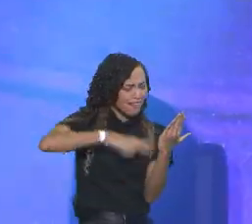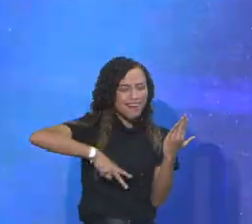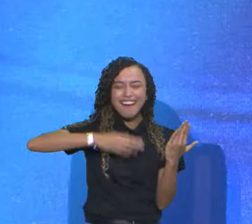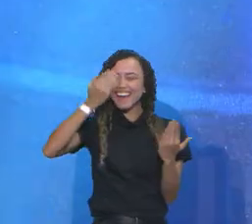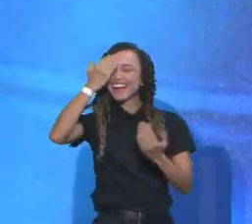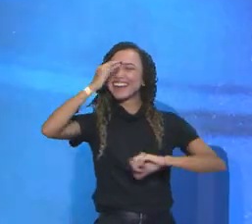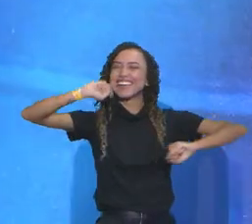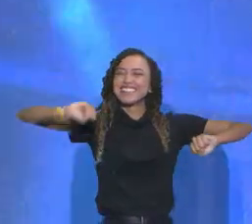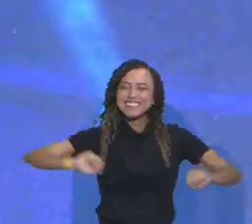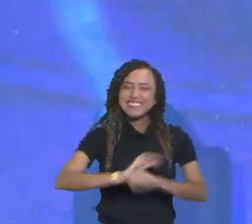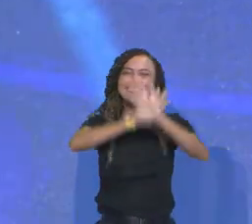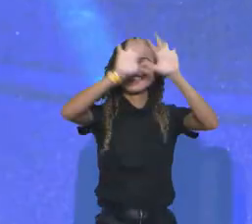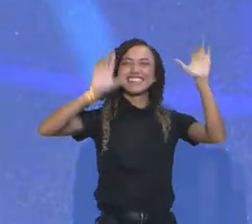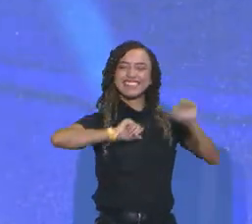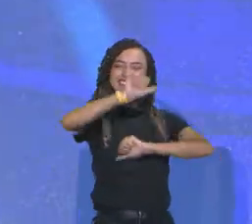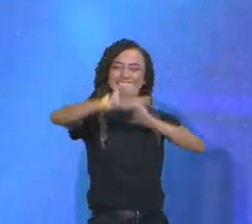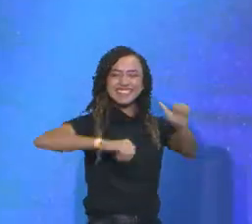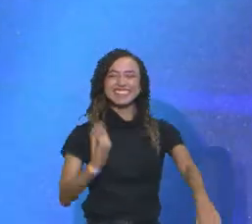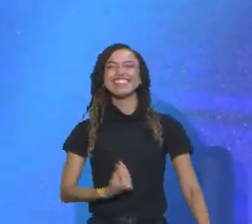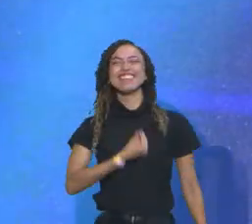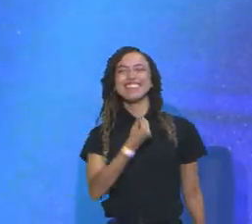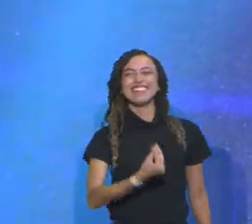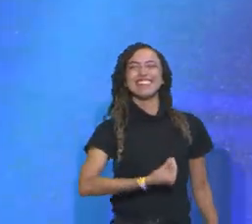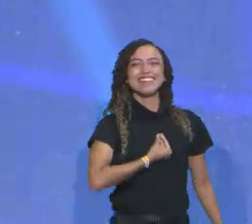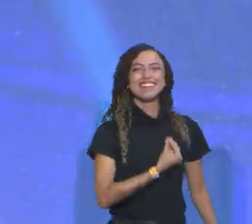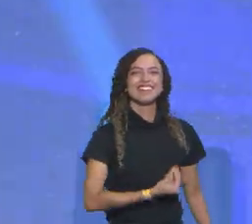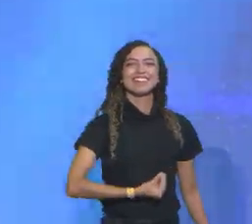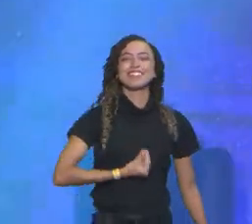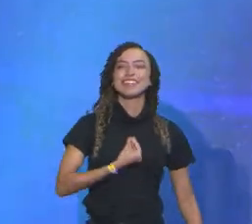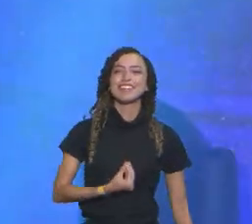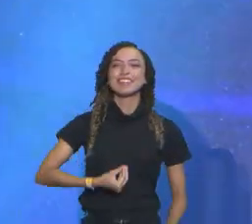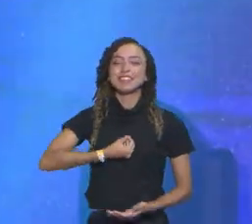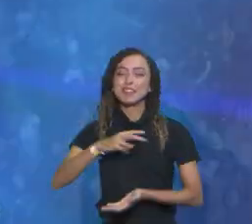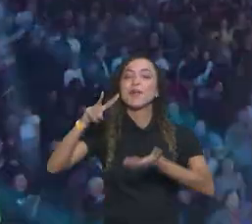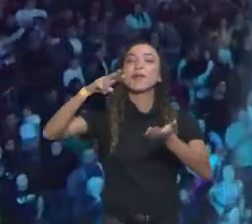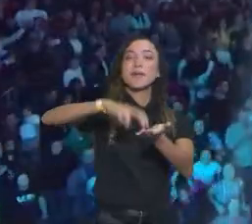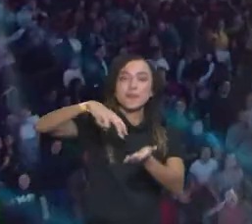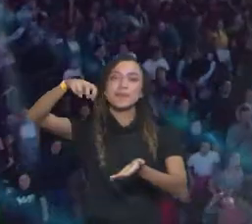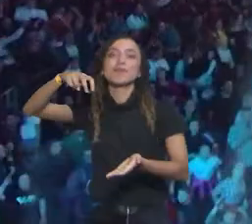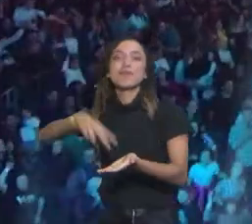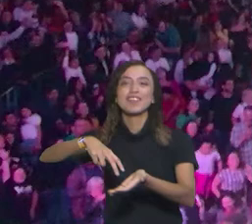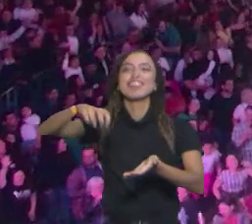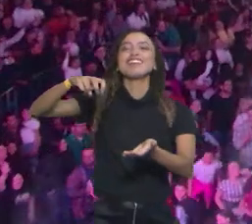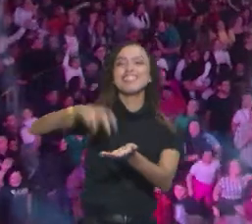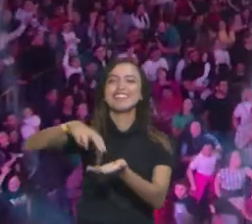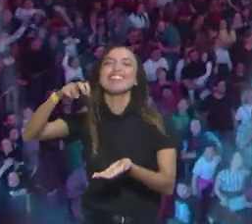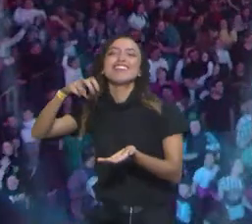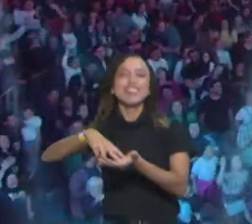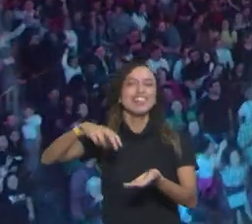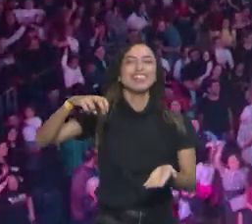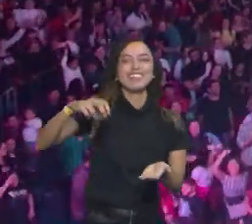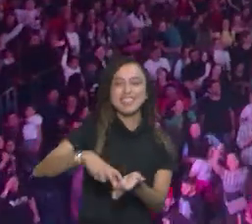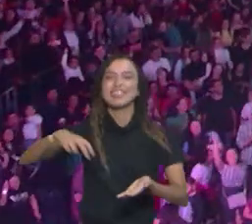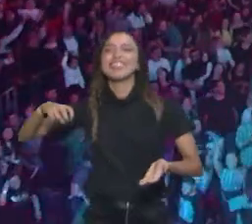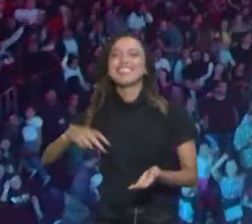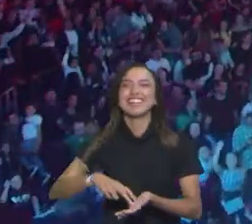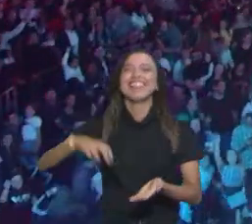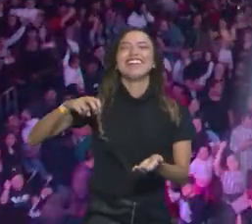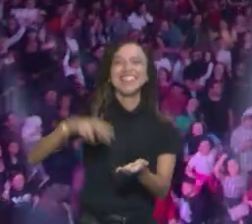e tudo que era bom Tira o pé do chão e